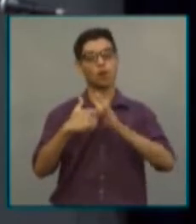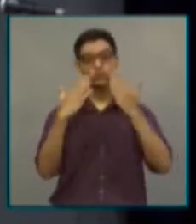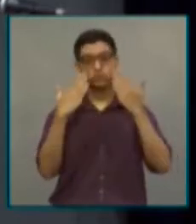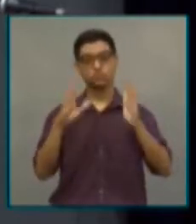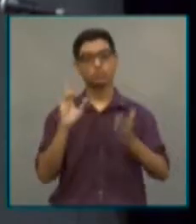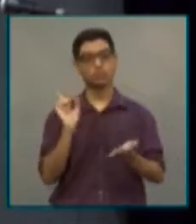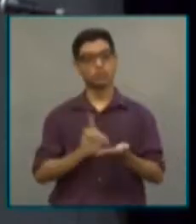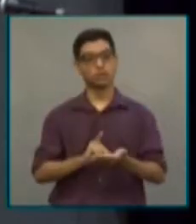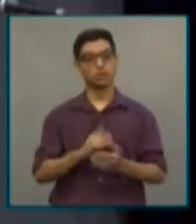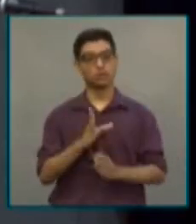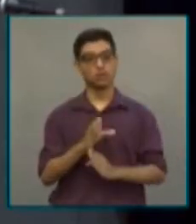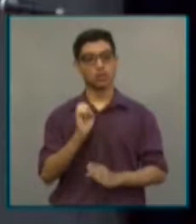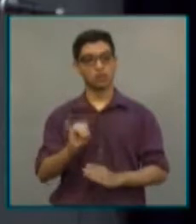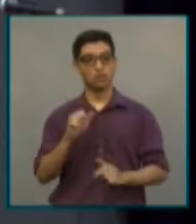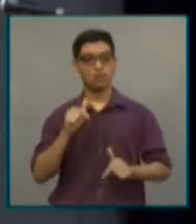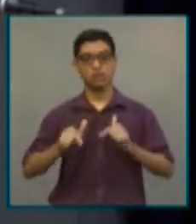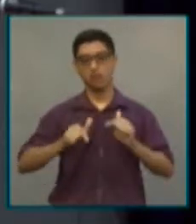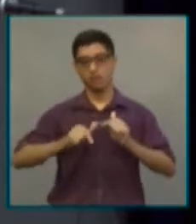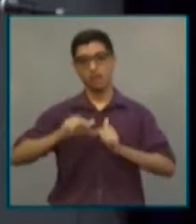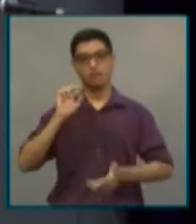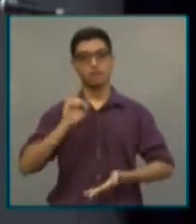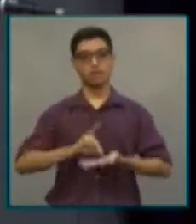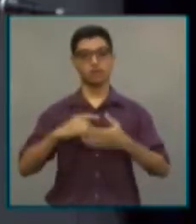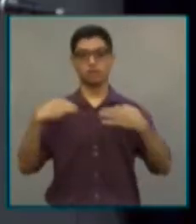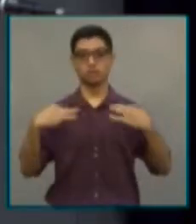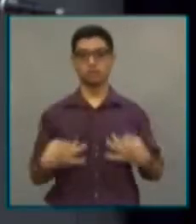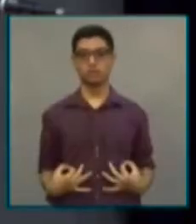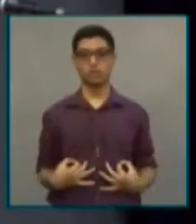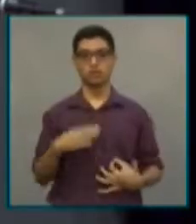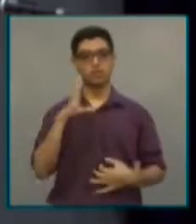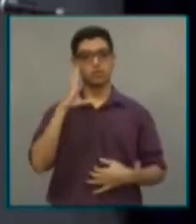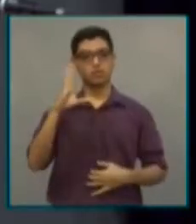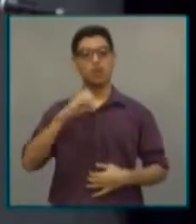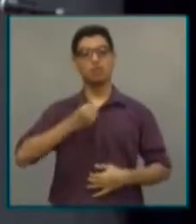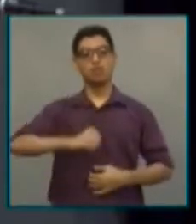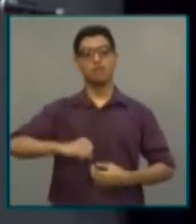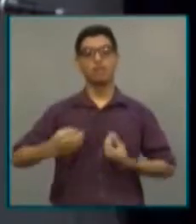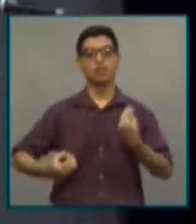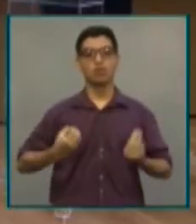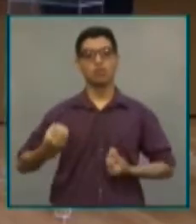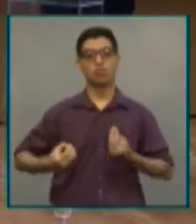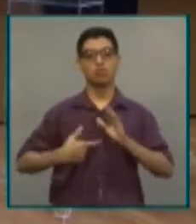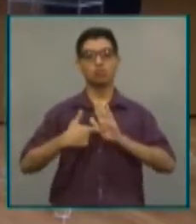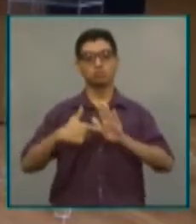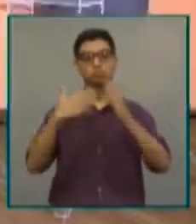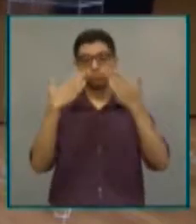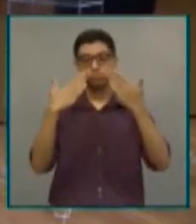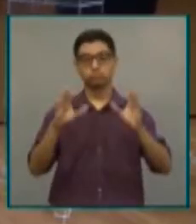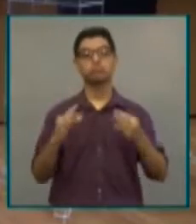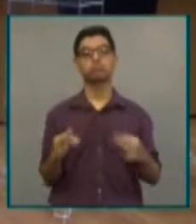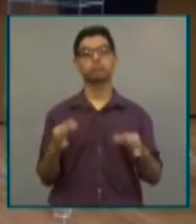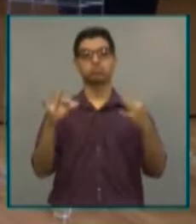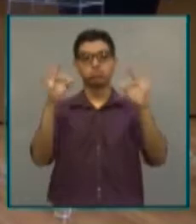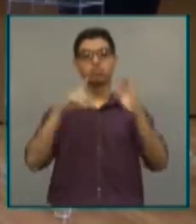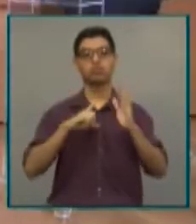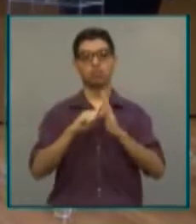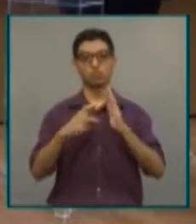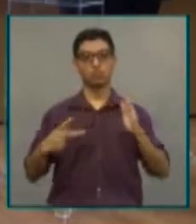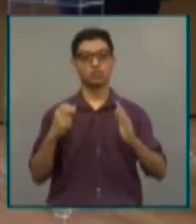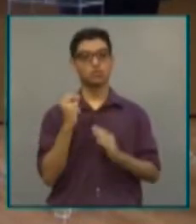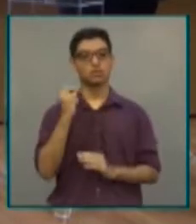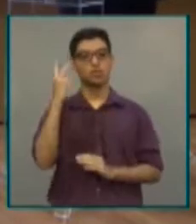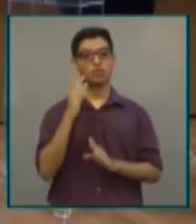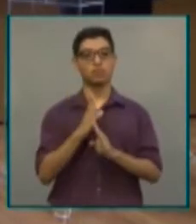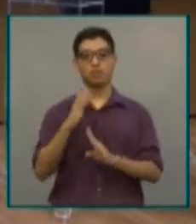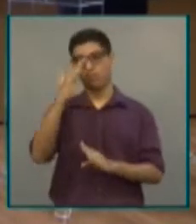quem trabalha de forma correta, repito, o melhor escudo é a transparência. Iremos investir em tecnologia, inclusive com aplicativo de celular, para que a advocacia